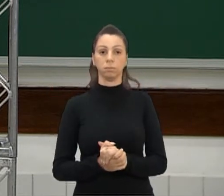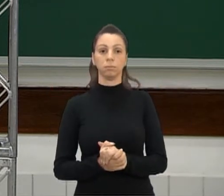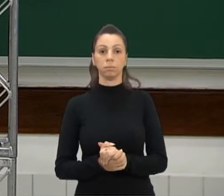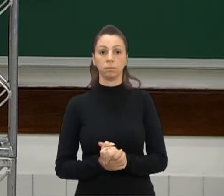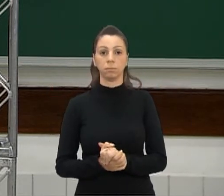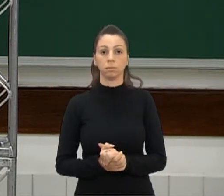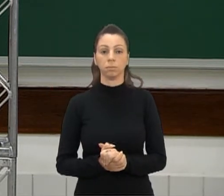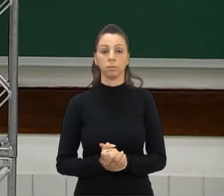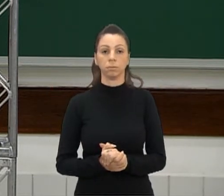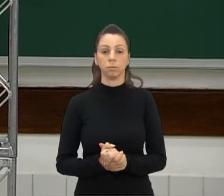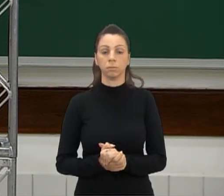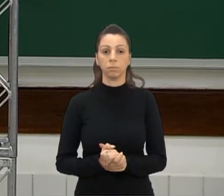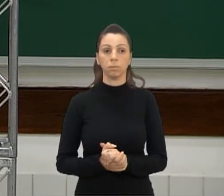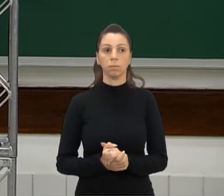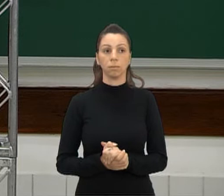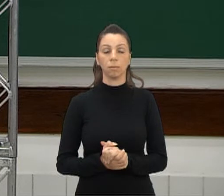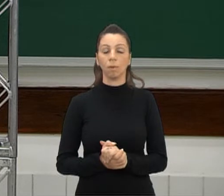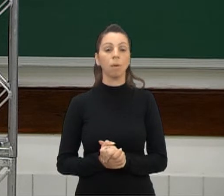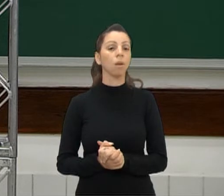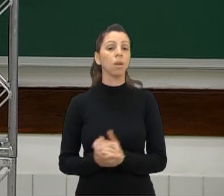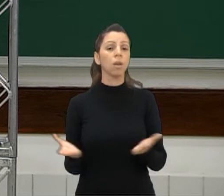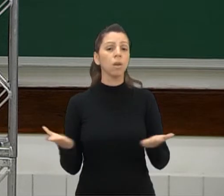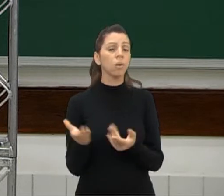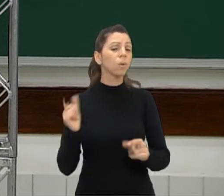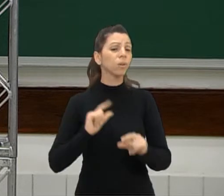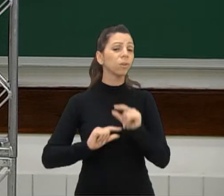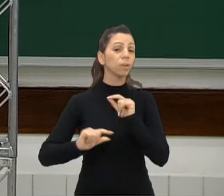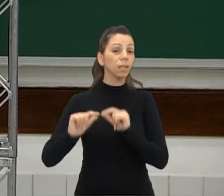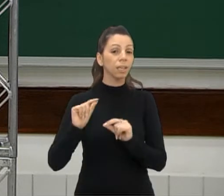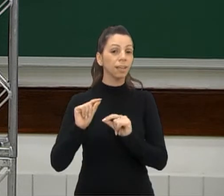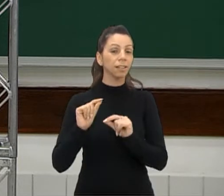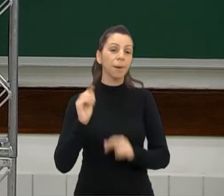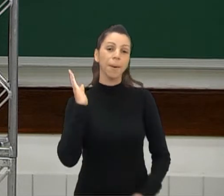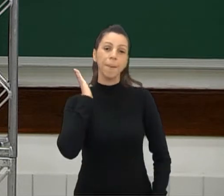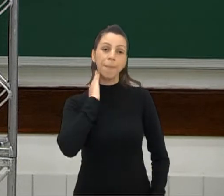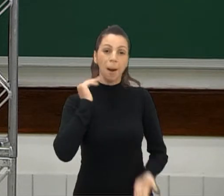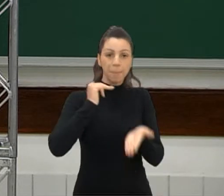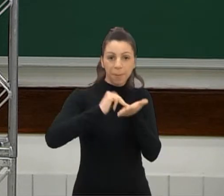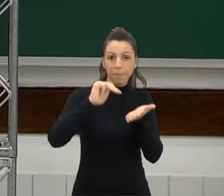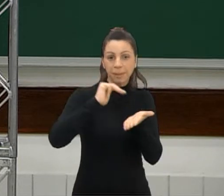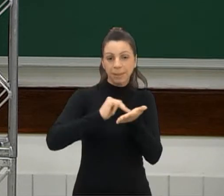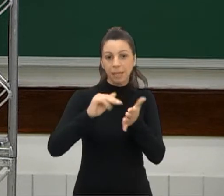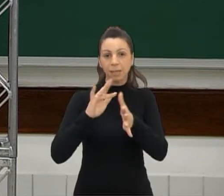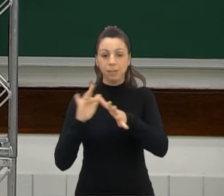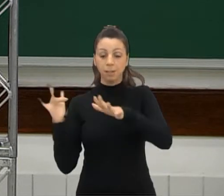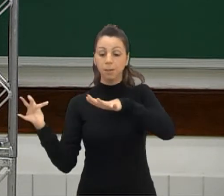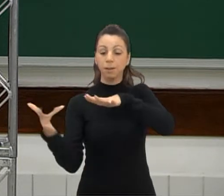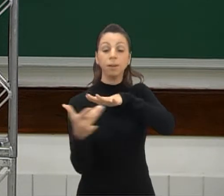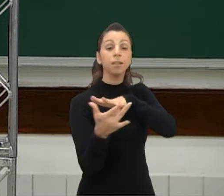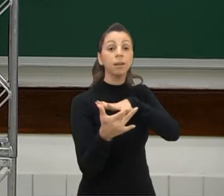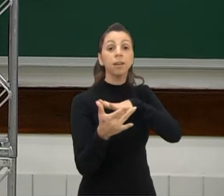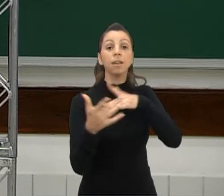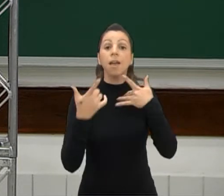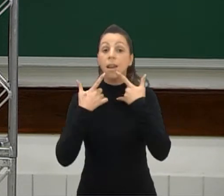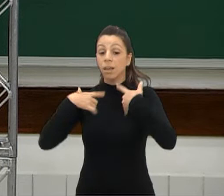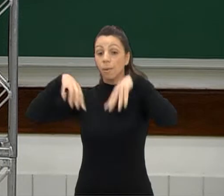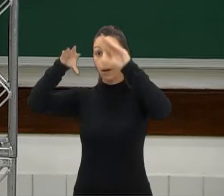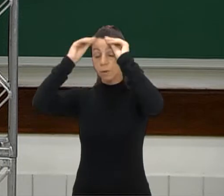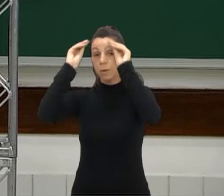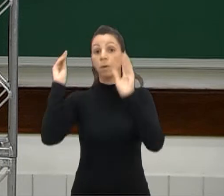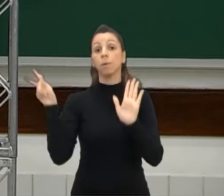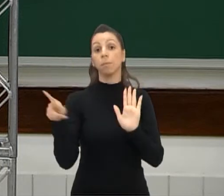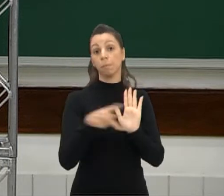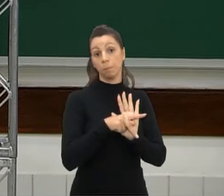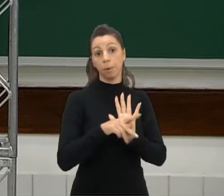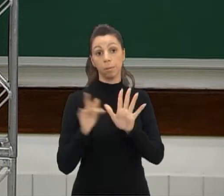ver um pouquinho das conversas nas redes sociais. E como isso funciona, qual é a linguagem que se utiliza. Nós também vamos